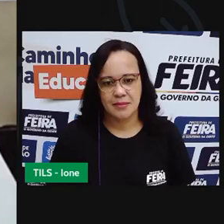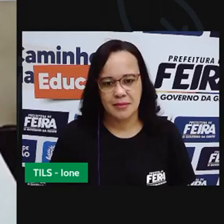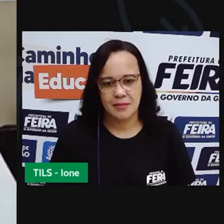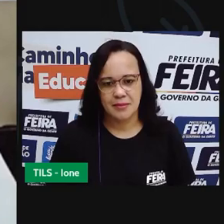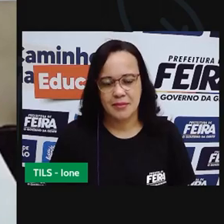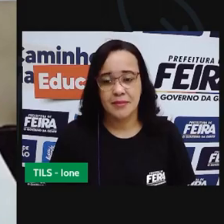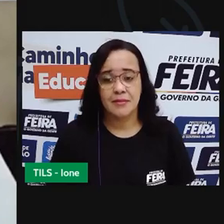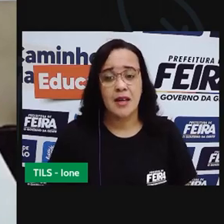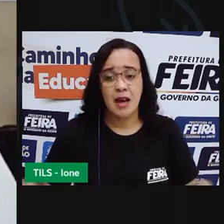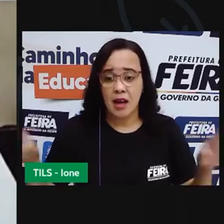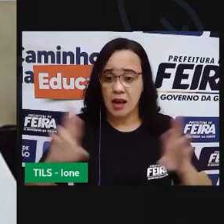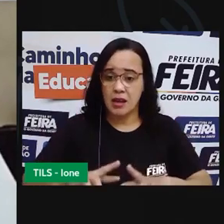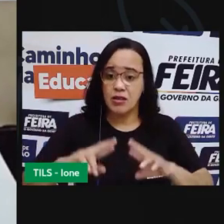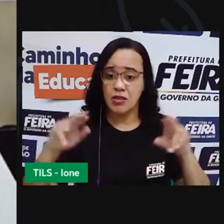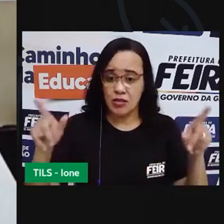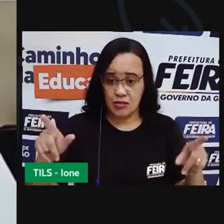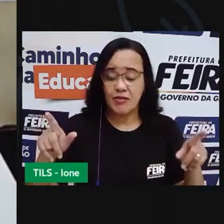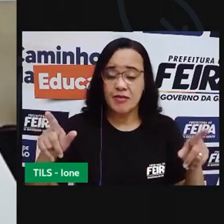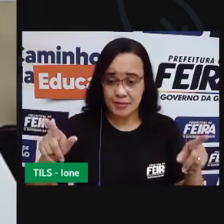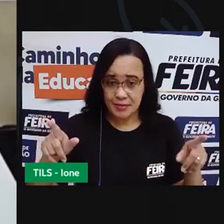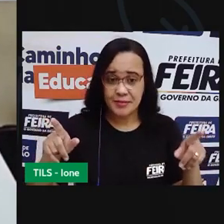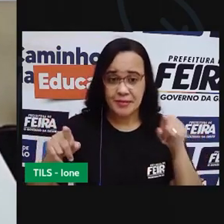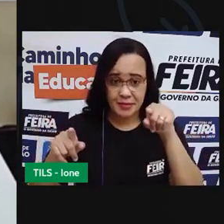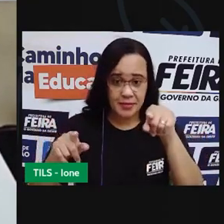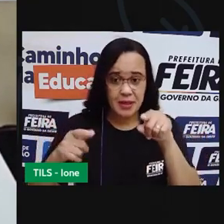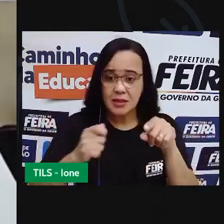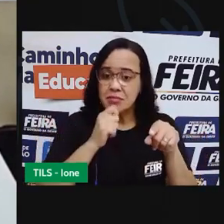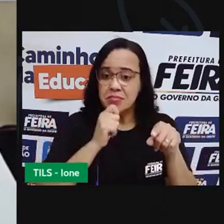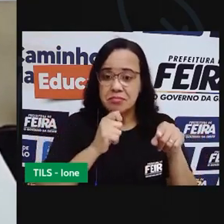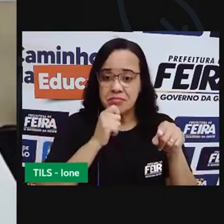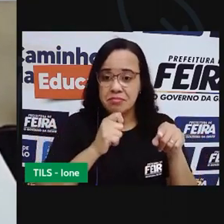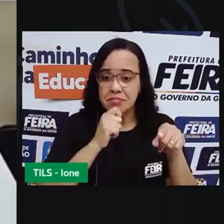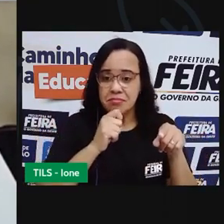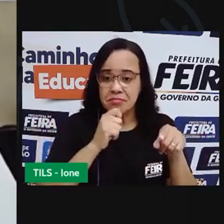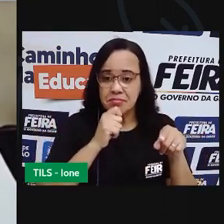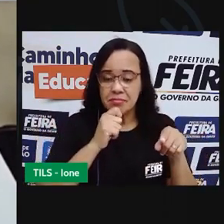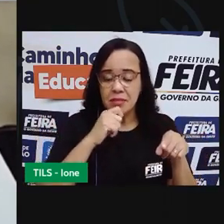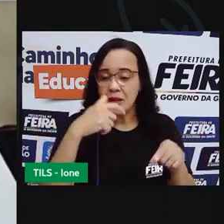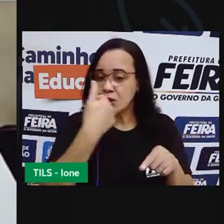Que é diferente desse outro aqui, que não tem.